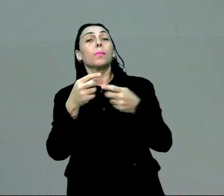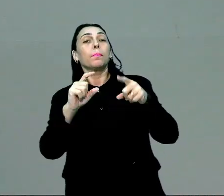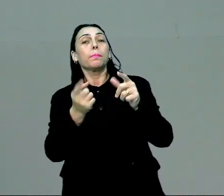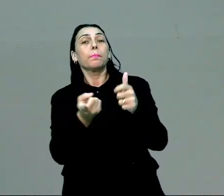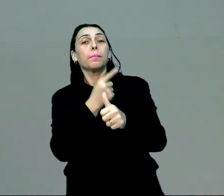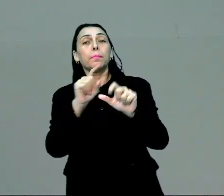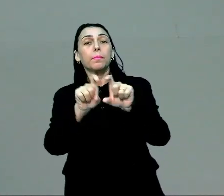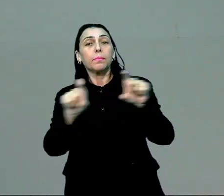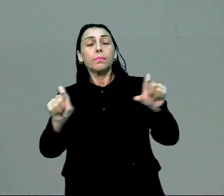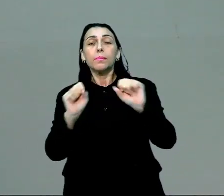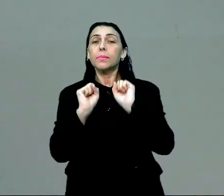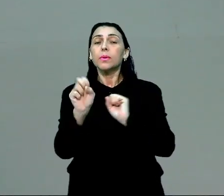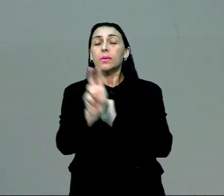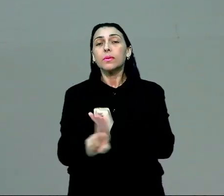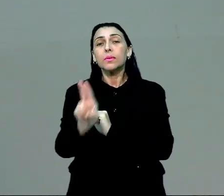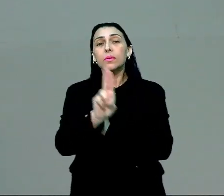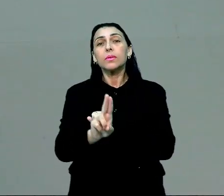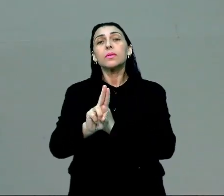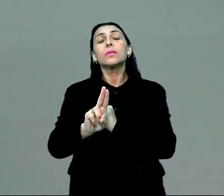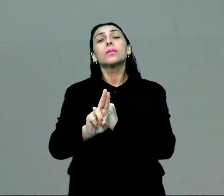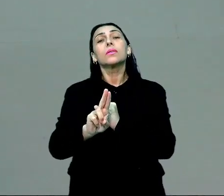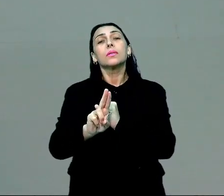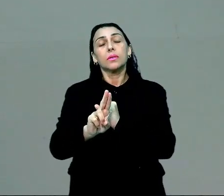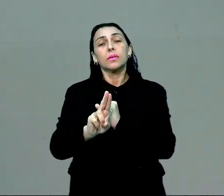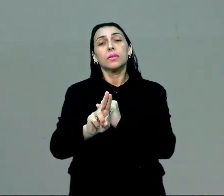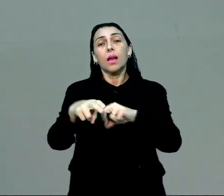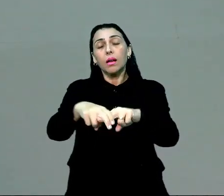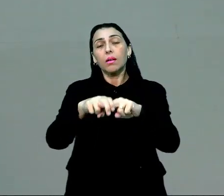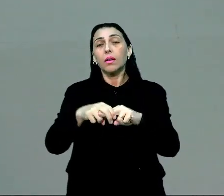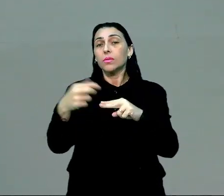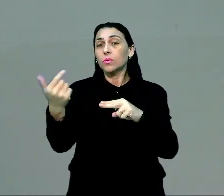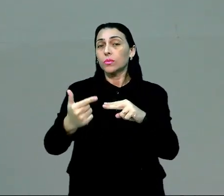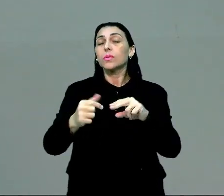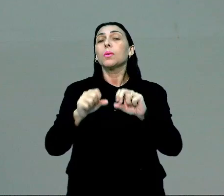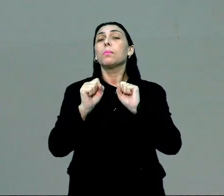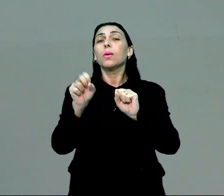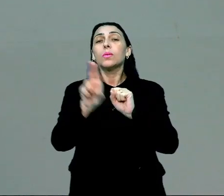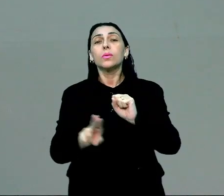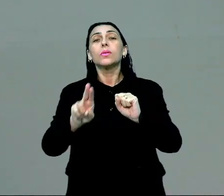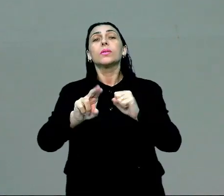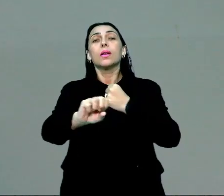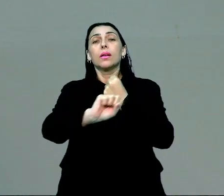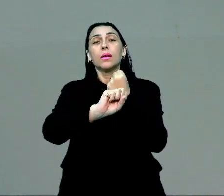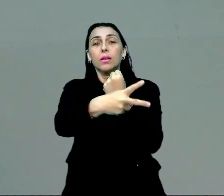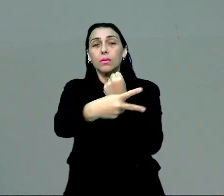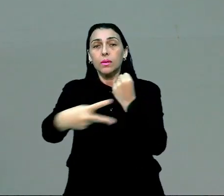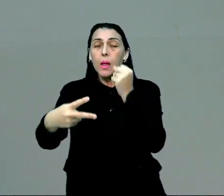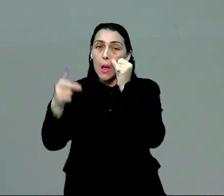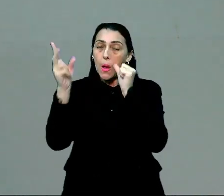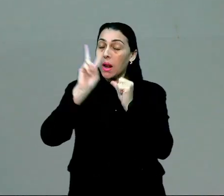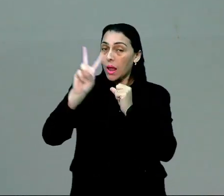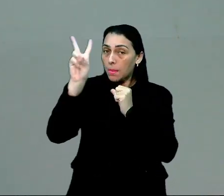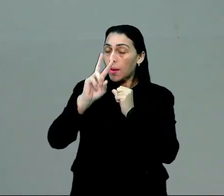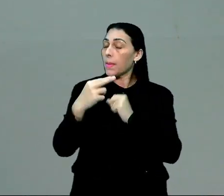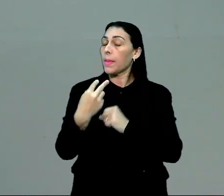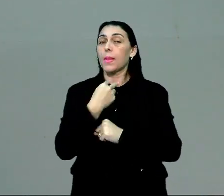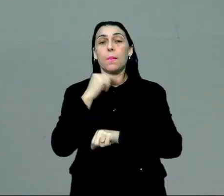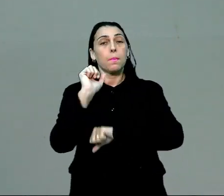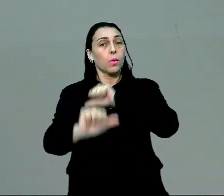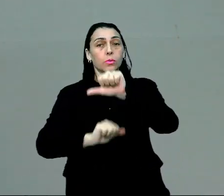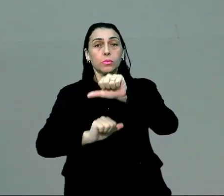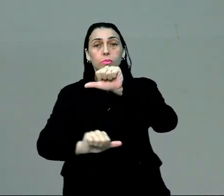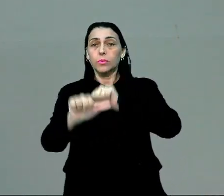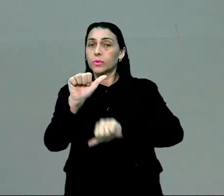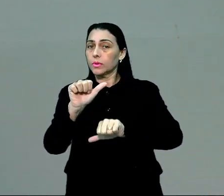primeiro parágrafo eu posso utilizar a causa, e no segundo eu posso utilizar a consequência. Lembrando que eu não posso alterar as